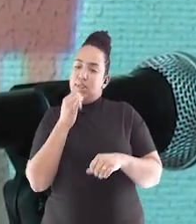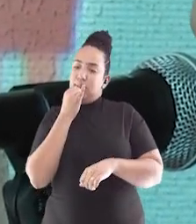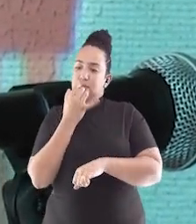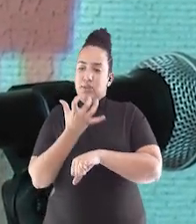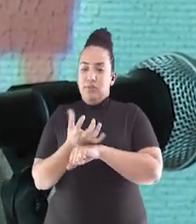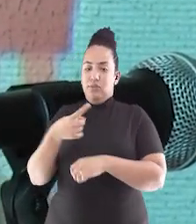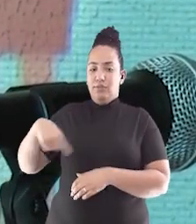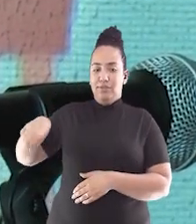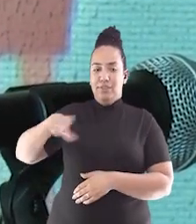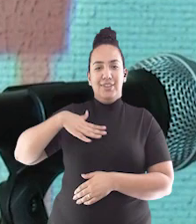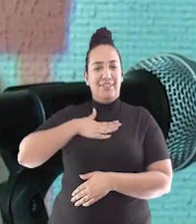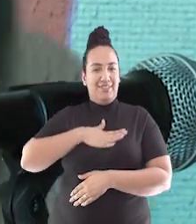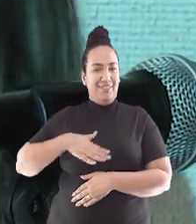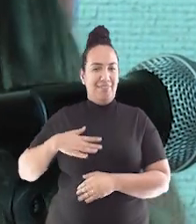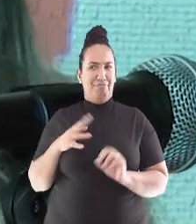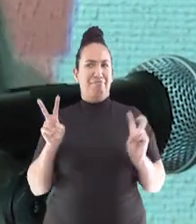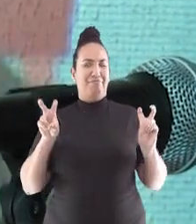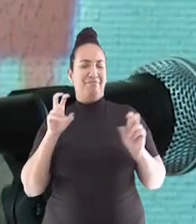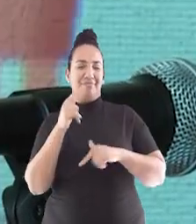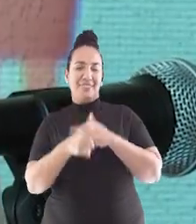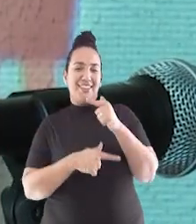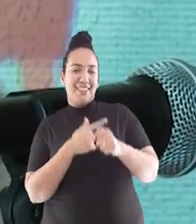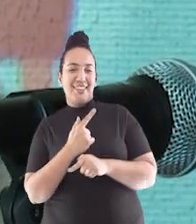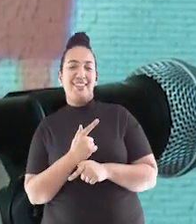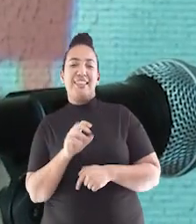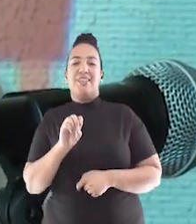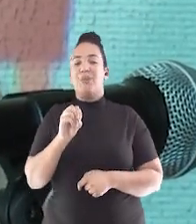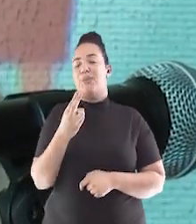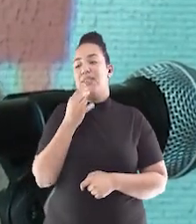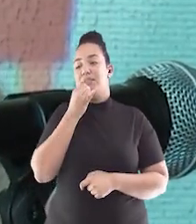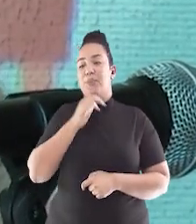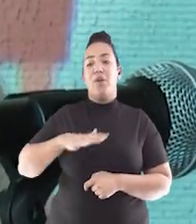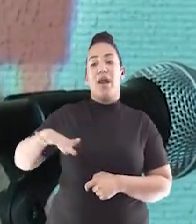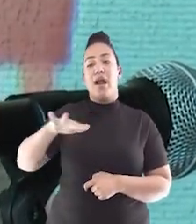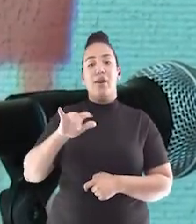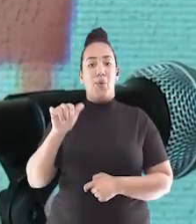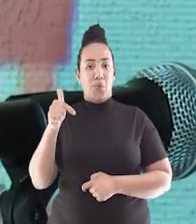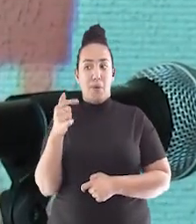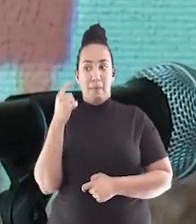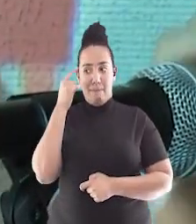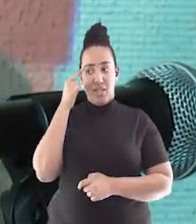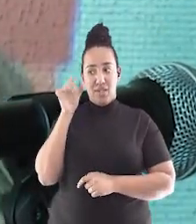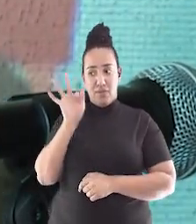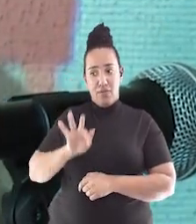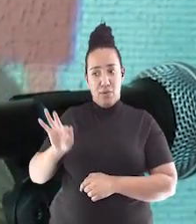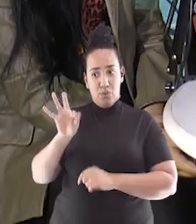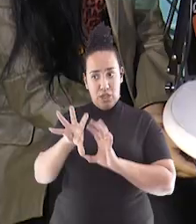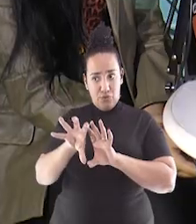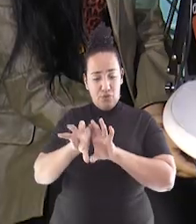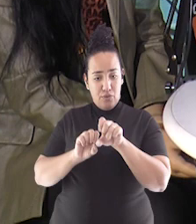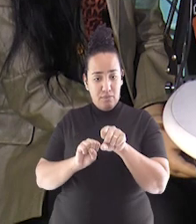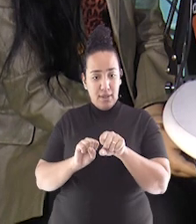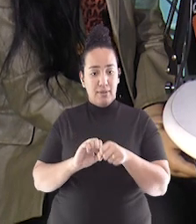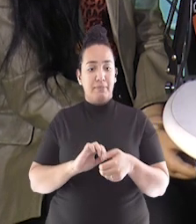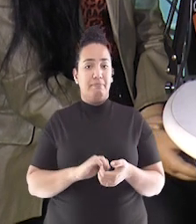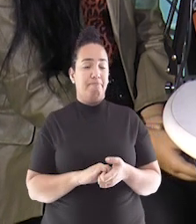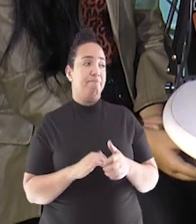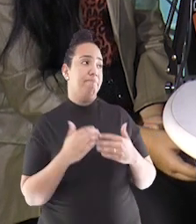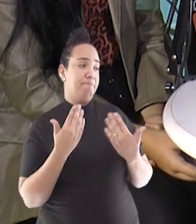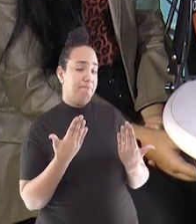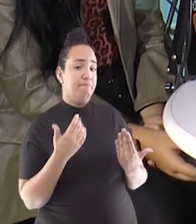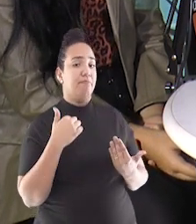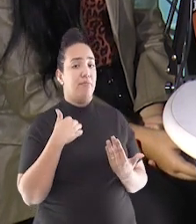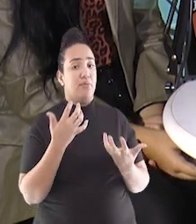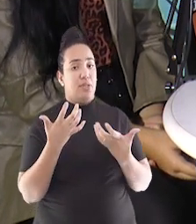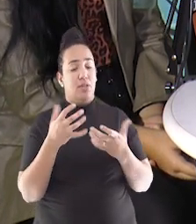ser na matéria que vocês gostam Geografia. mesmo, né? Geografia, ou em alguma outra área, vocês pensam em fazer alguma faculdade? Então,